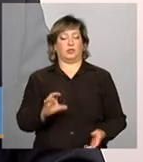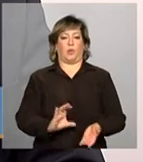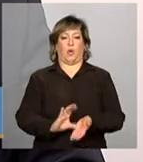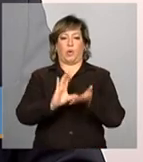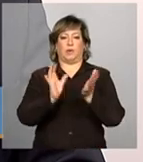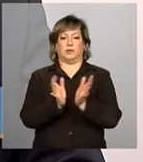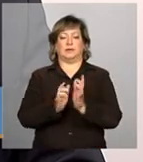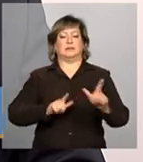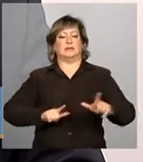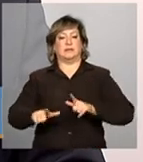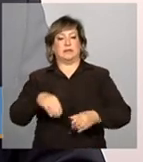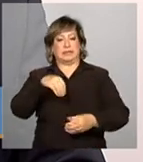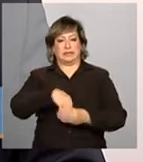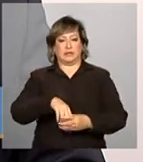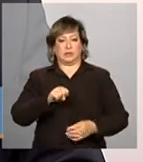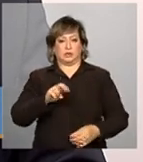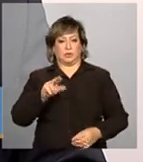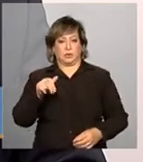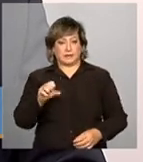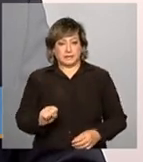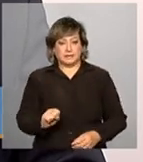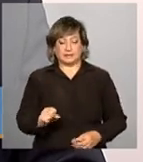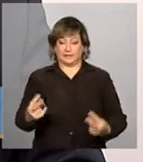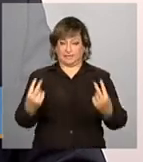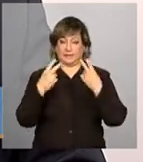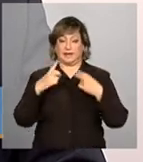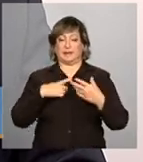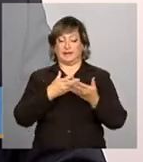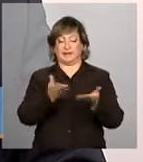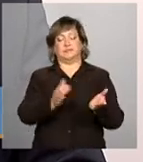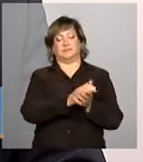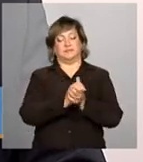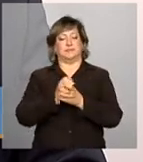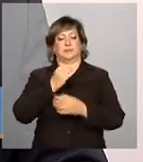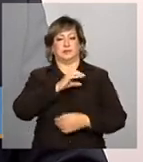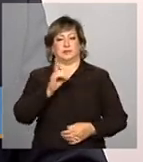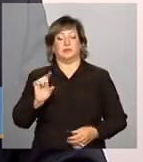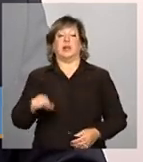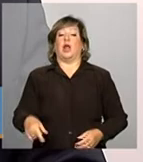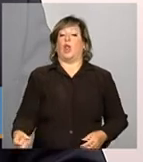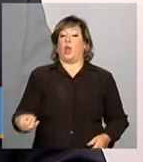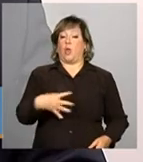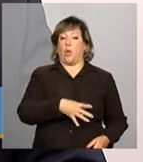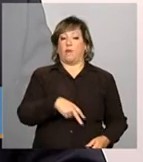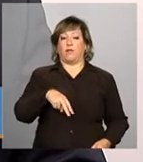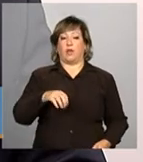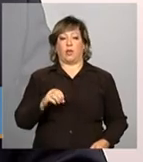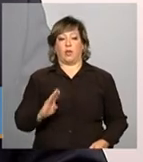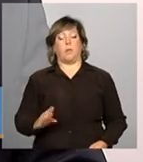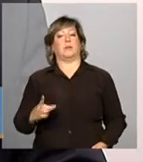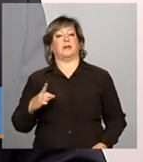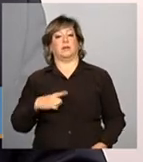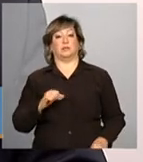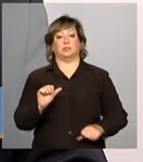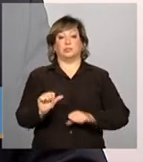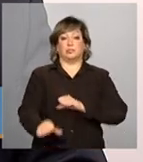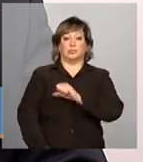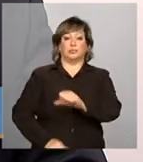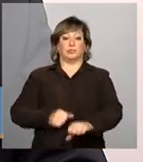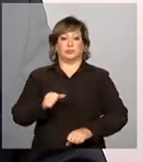trabalhadores do suas e a nova NOB ela trouxe um grande avanço nesse aspecto né